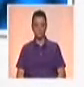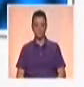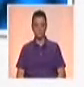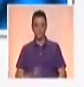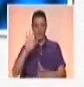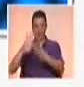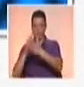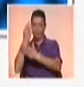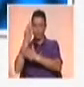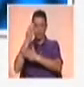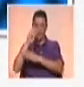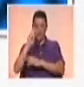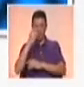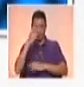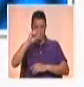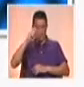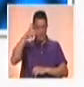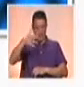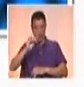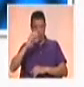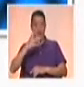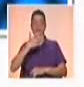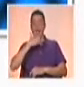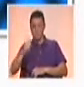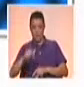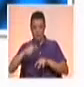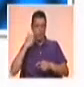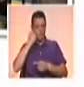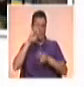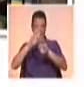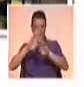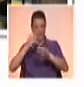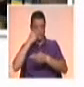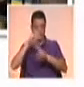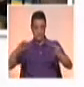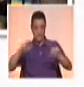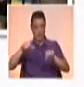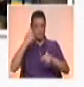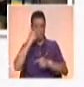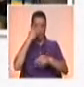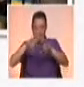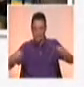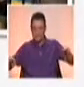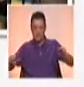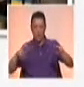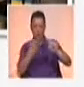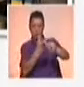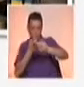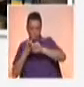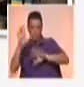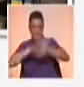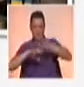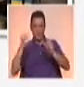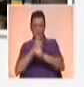A Fundação Eugénio de Almeida, em Évora, convida-o a visitar a coleção de carruagens. Uma mostra que dá a conhecer as atrelagens que